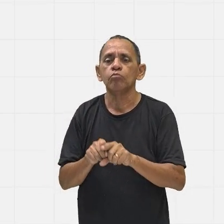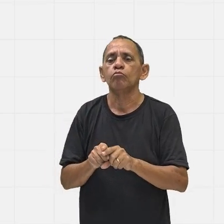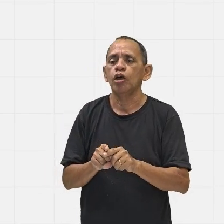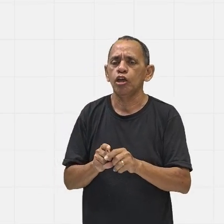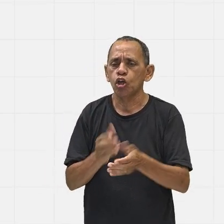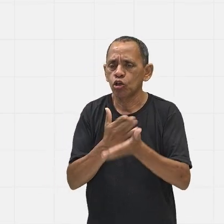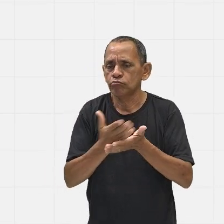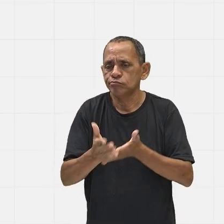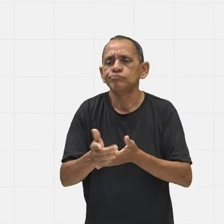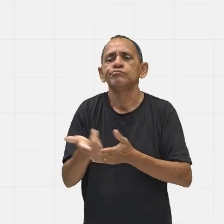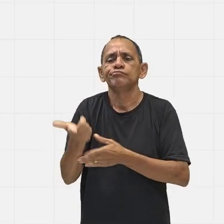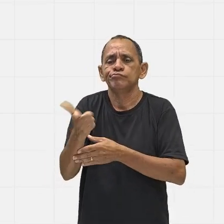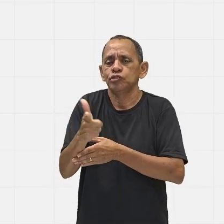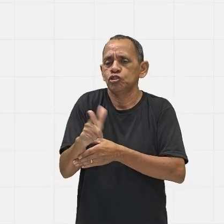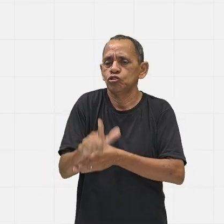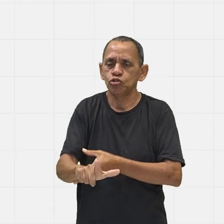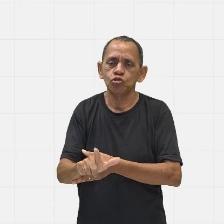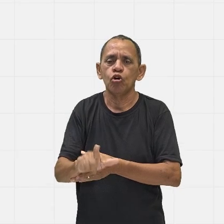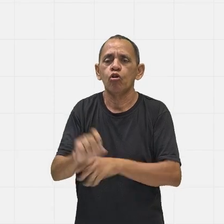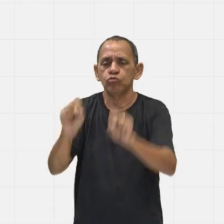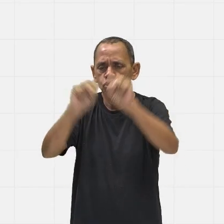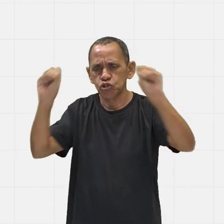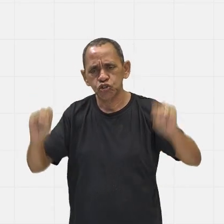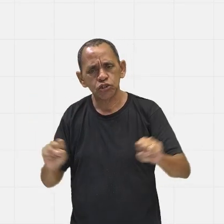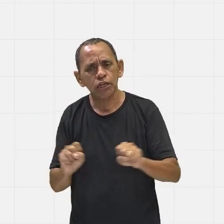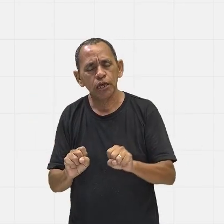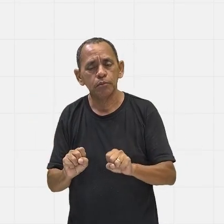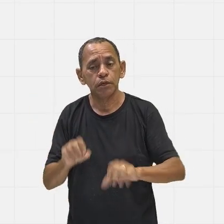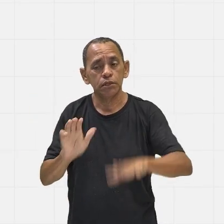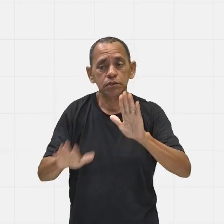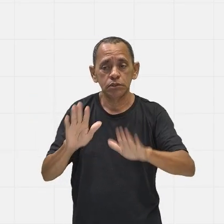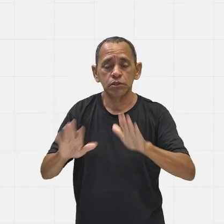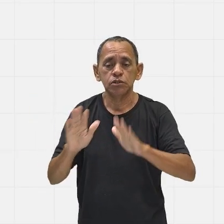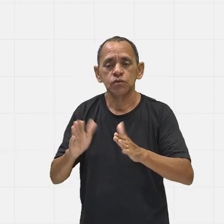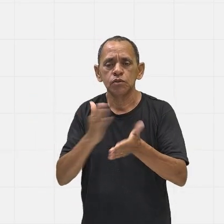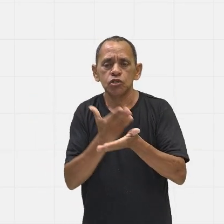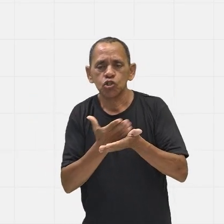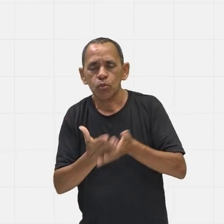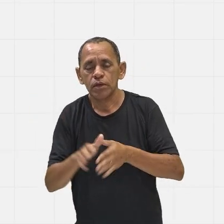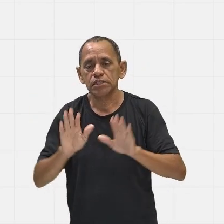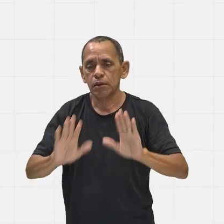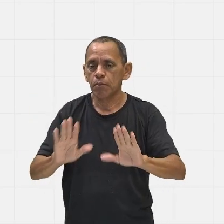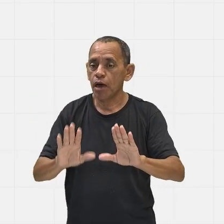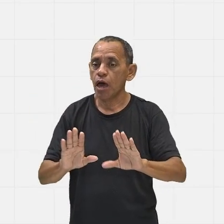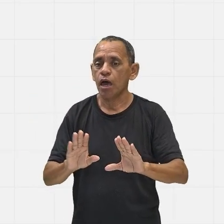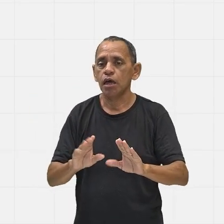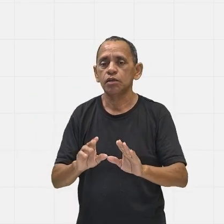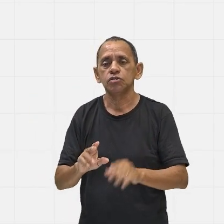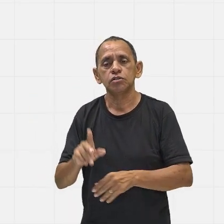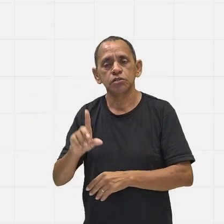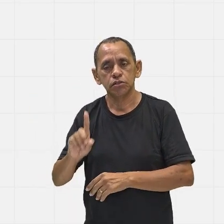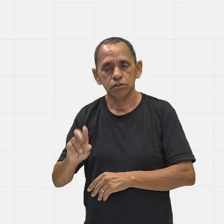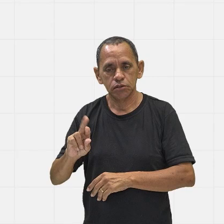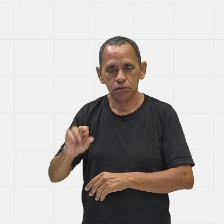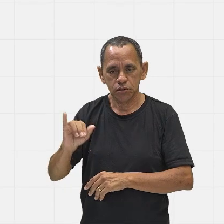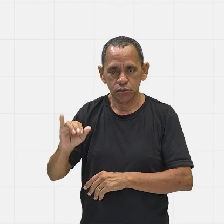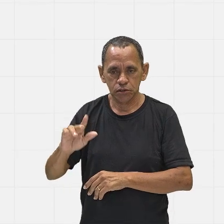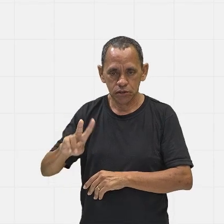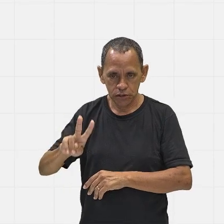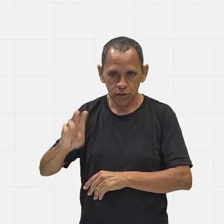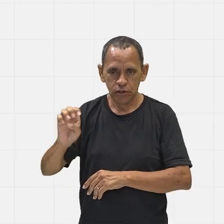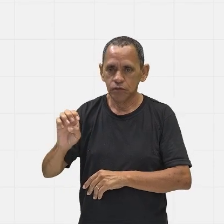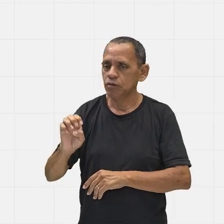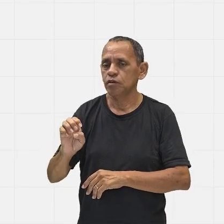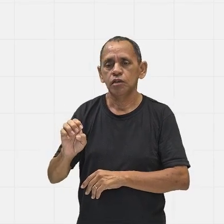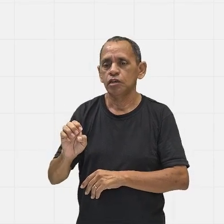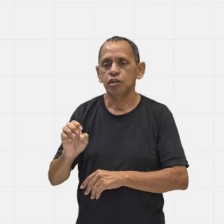né? Porque às vezes o sistema ele inicia, mas o drive daquele dispositivo, daquele periférico, ele não reinicia junto com o sistema.